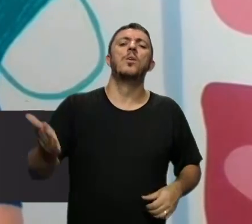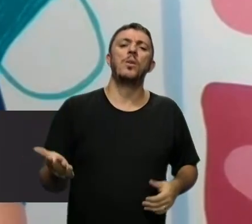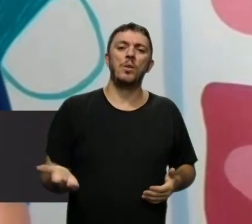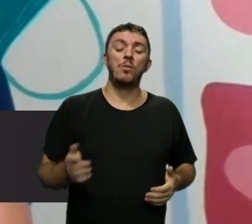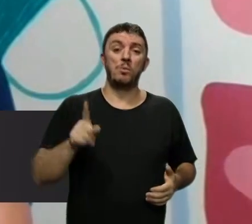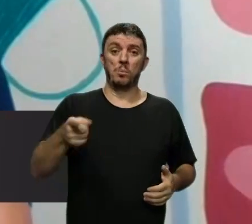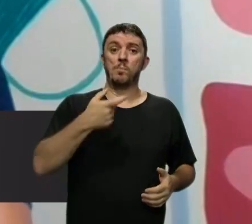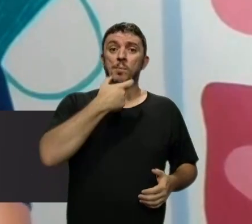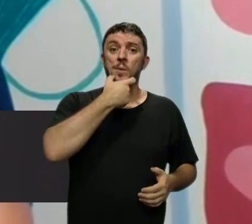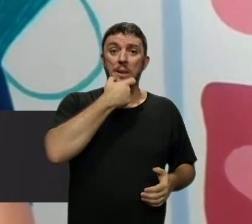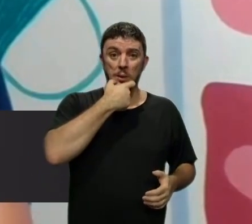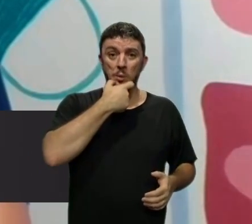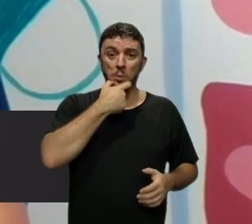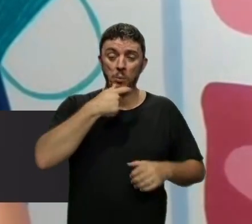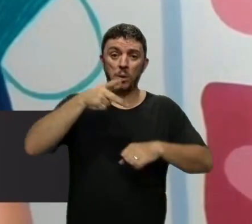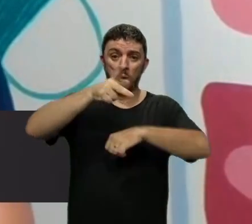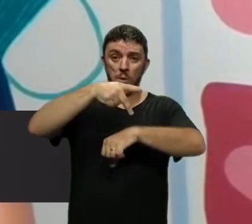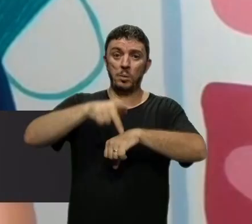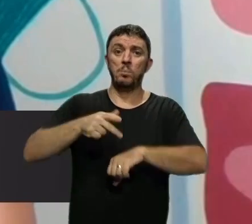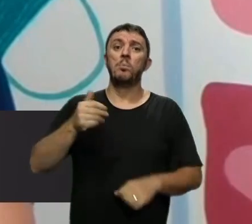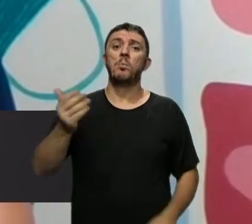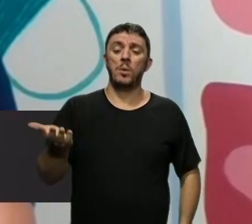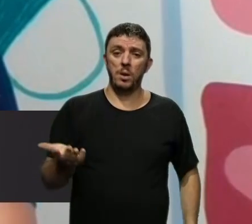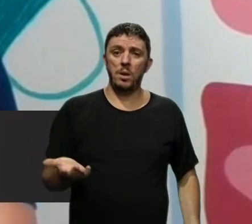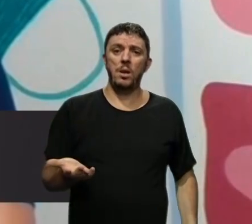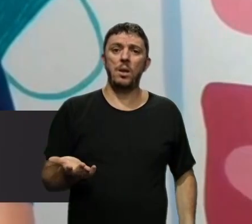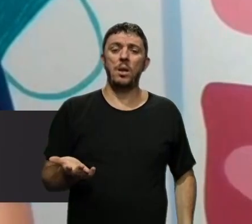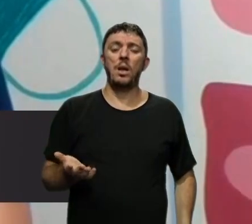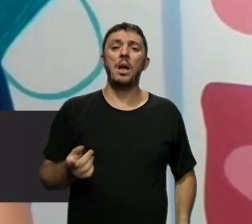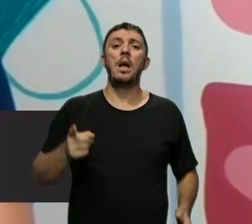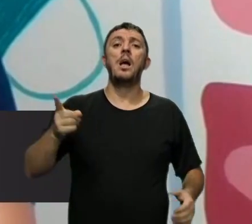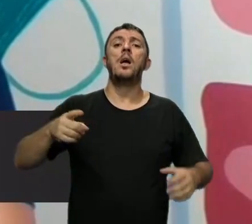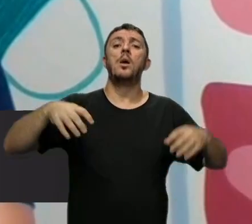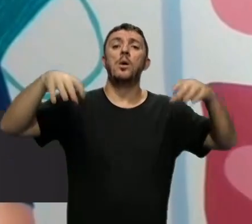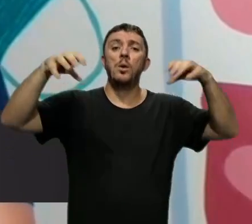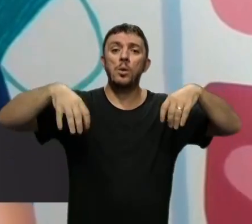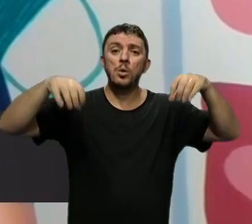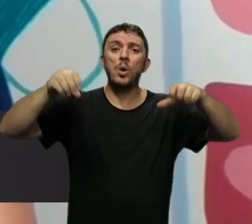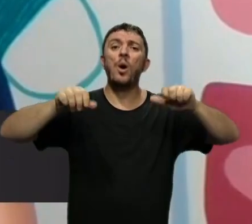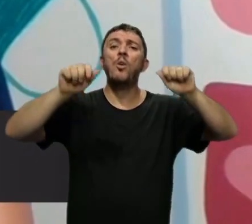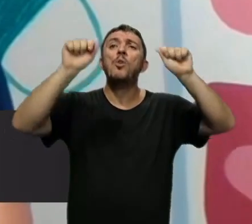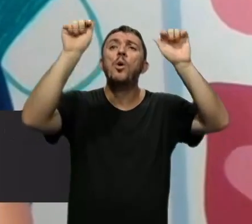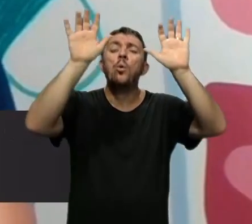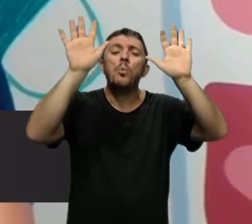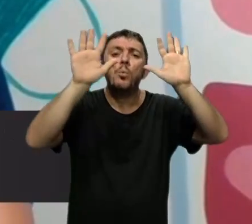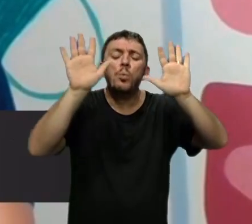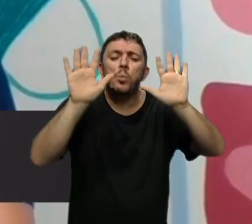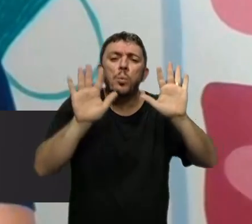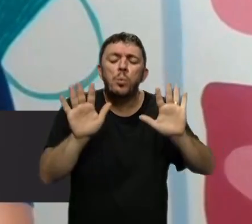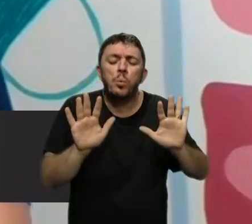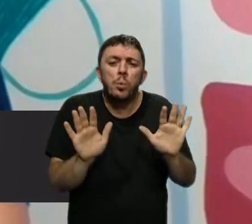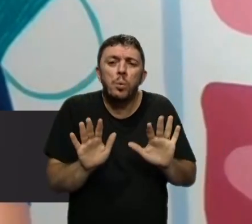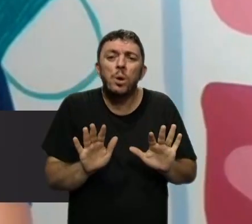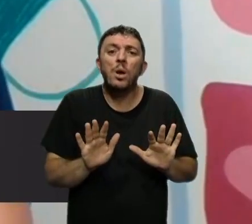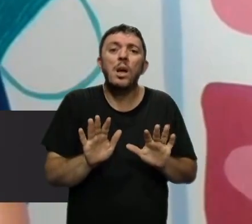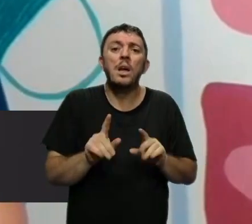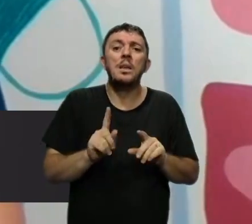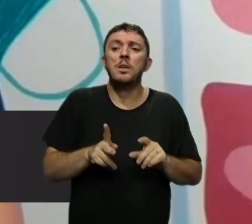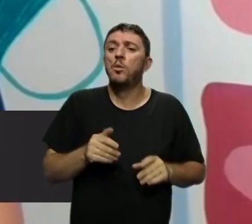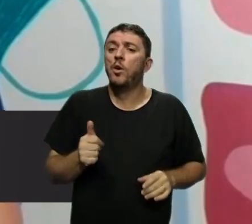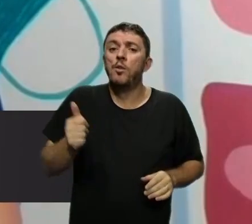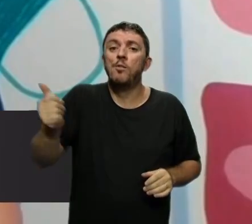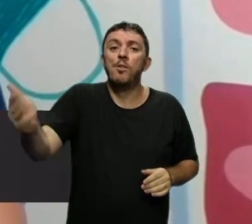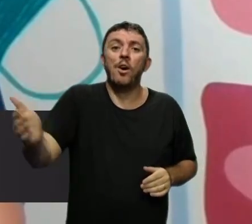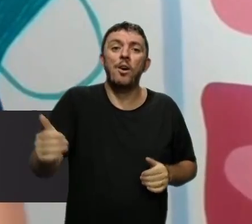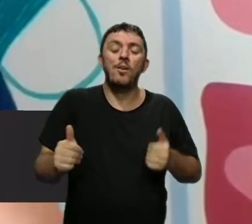Como a Inglaterra, que chove, que neva, e eles estão o tempo inteiro do lado de fora,